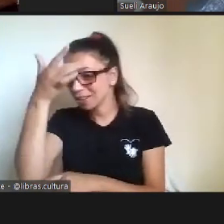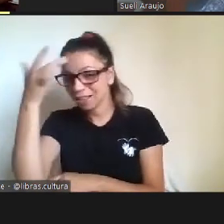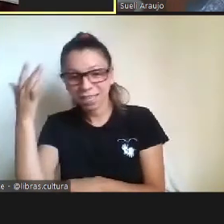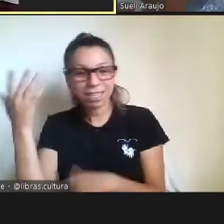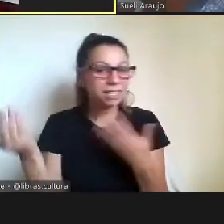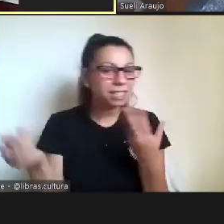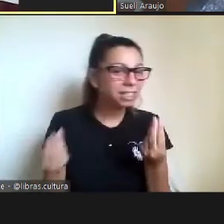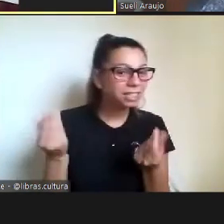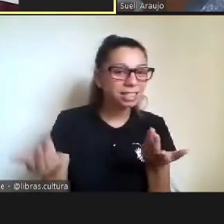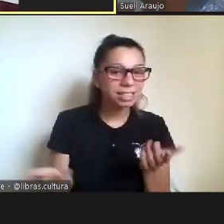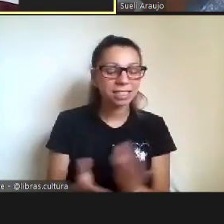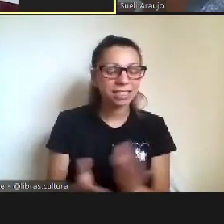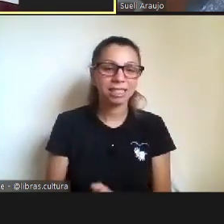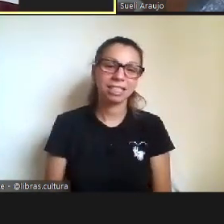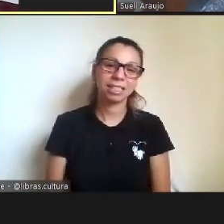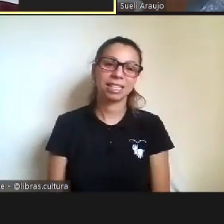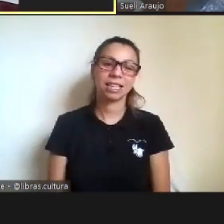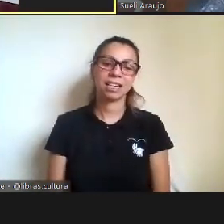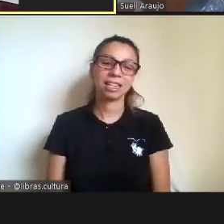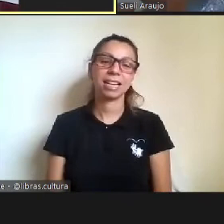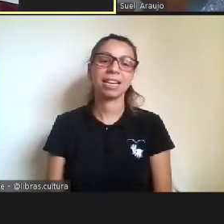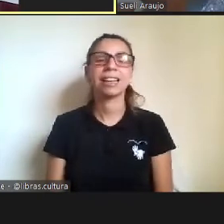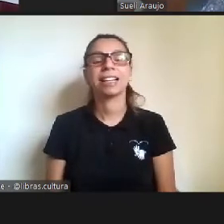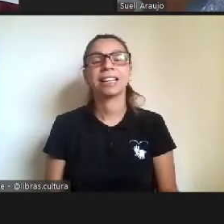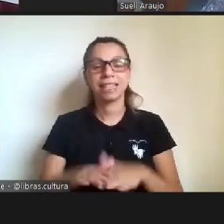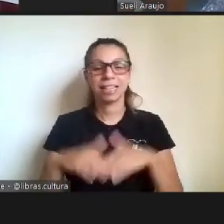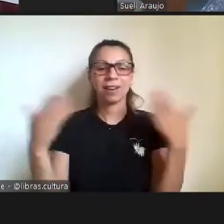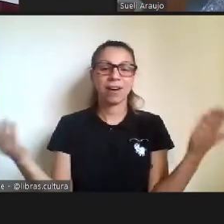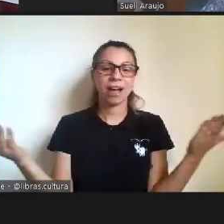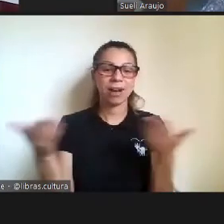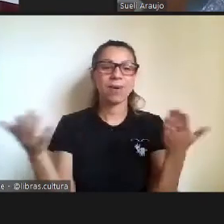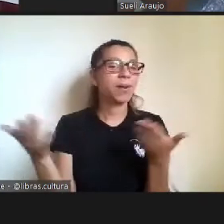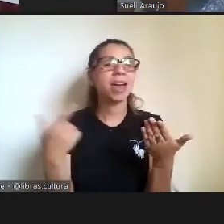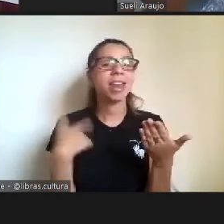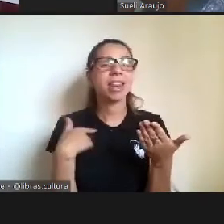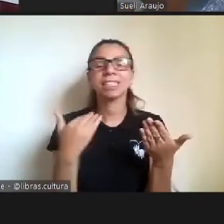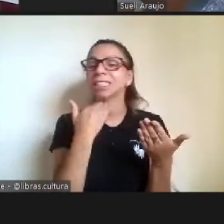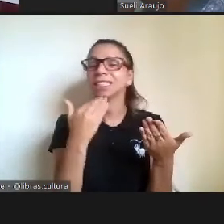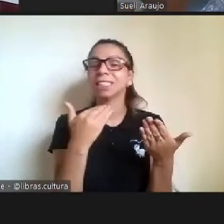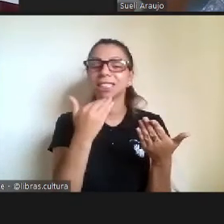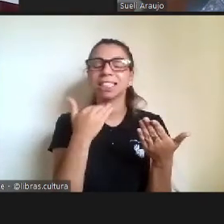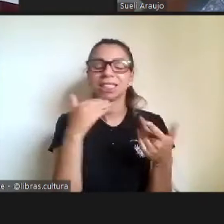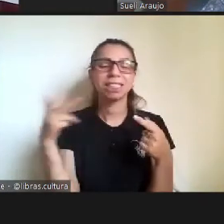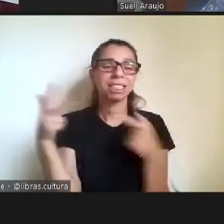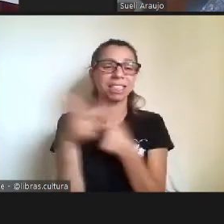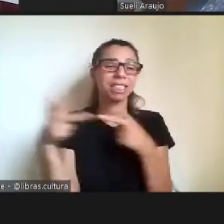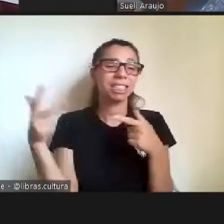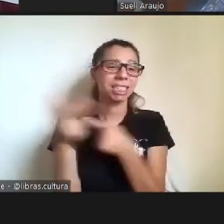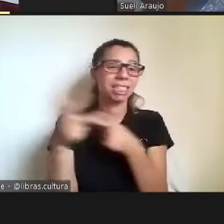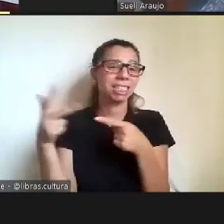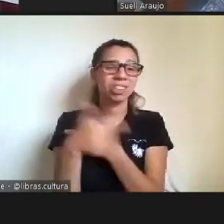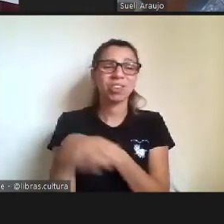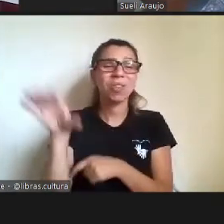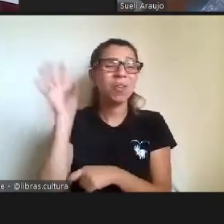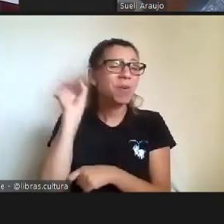aí? É que agora eu não estou conseguindo, está cortando muito para mim, eu quase não consegui ouvir o César e quase não